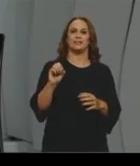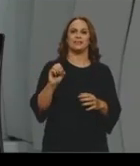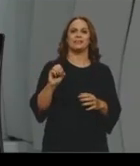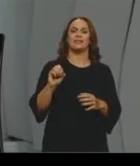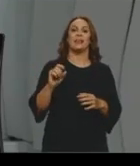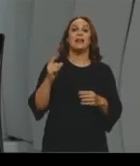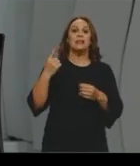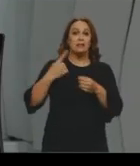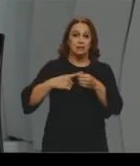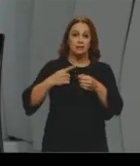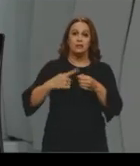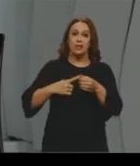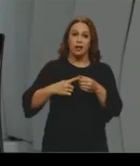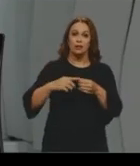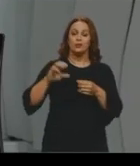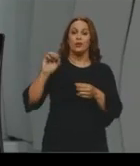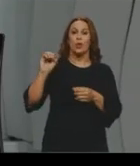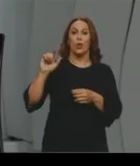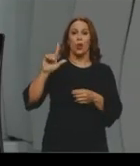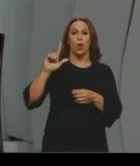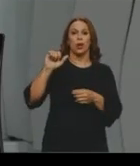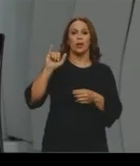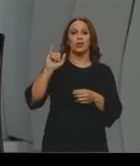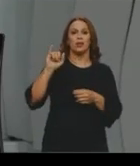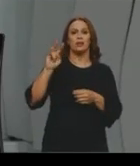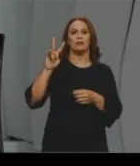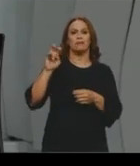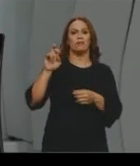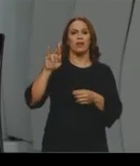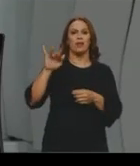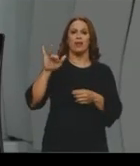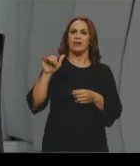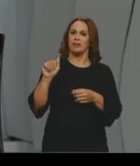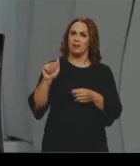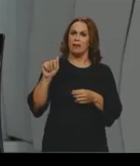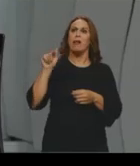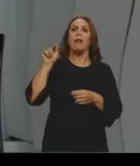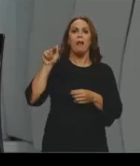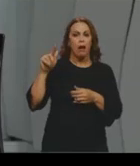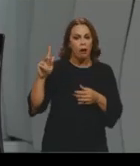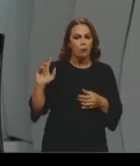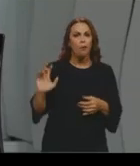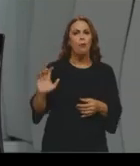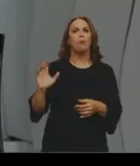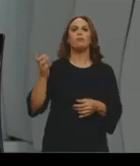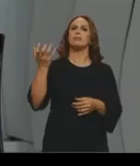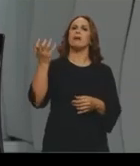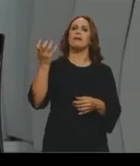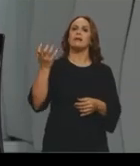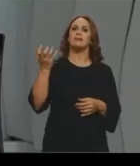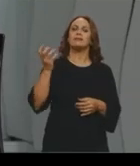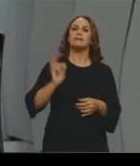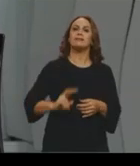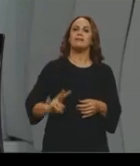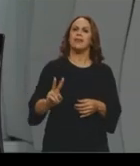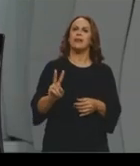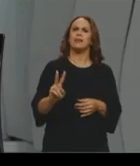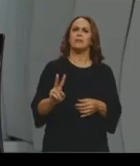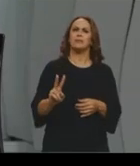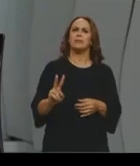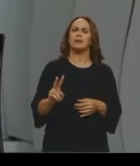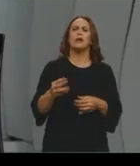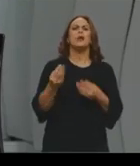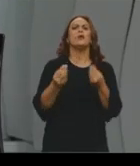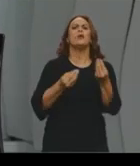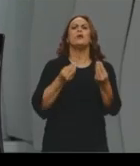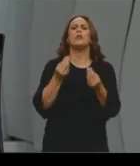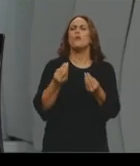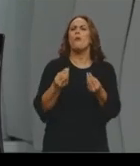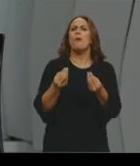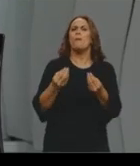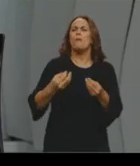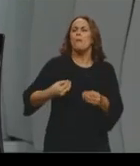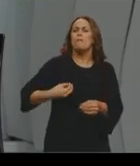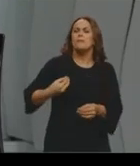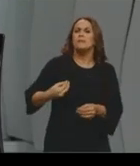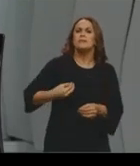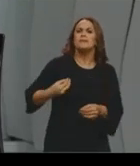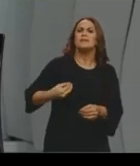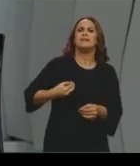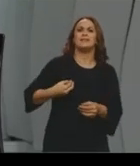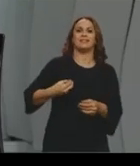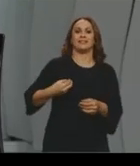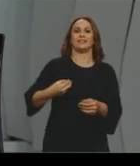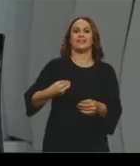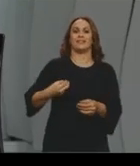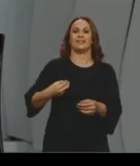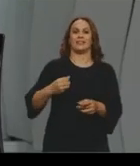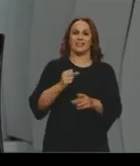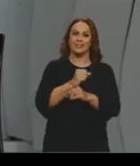muito marcante. E como que isso está presente, né? A gente pode olhar o nosso estado, a gente olhar de maneira geral, como que isso faz parte. Aquele